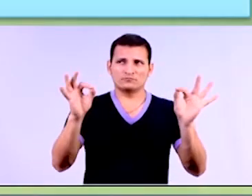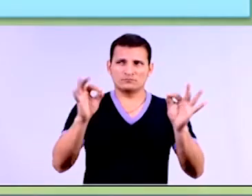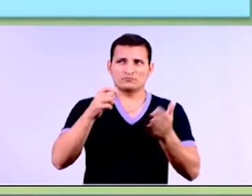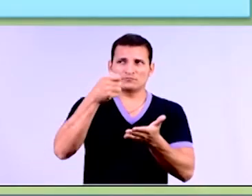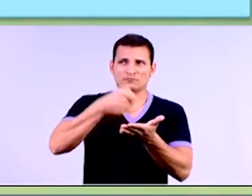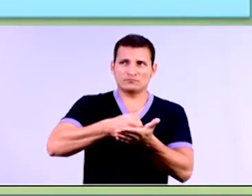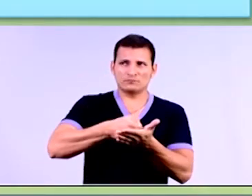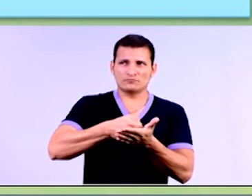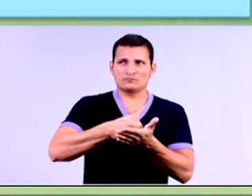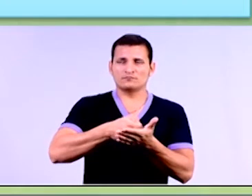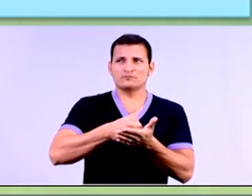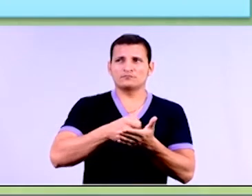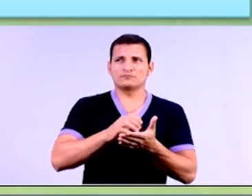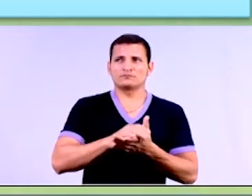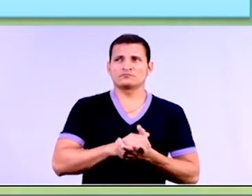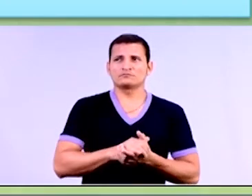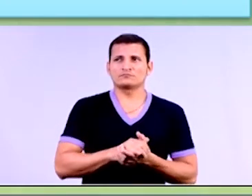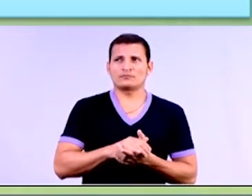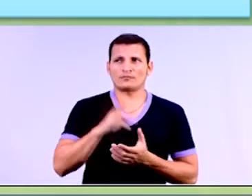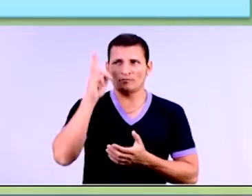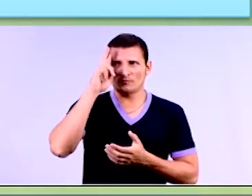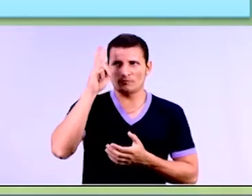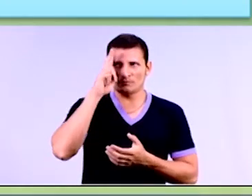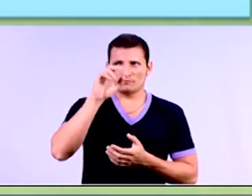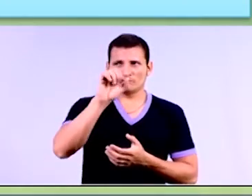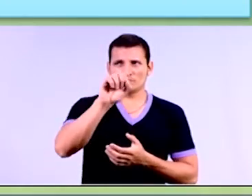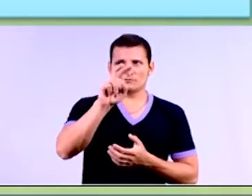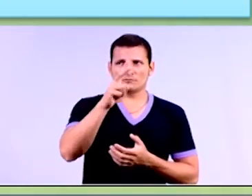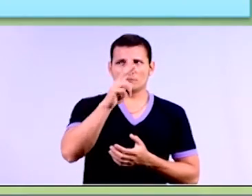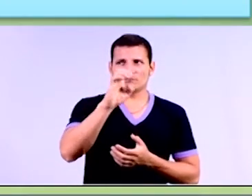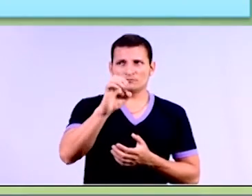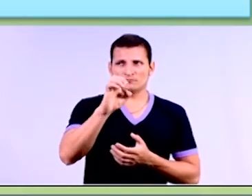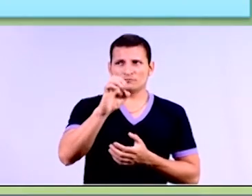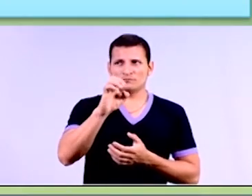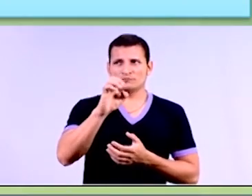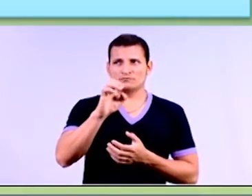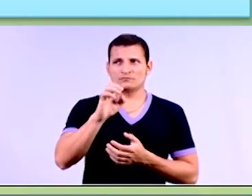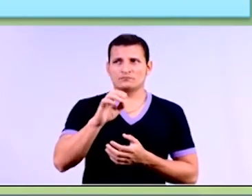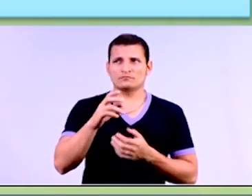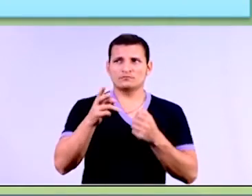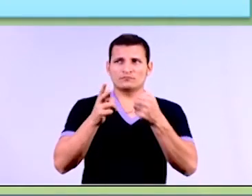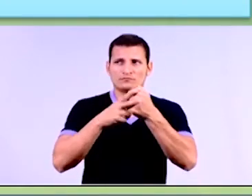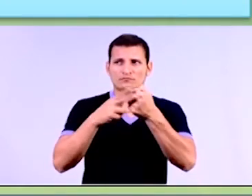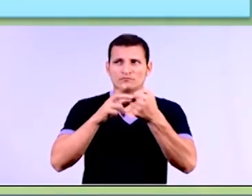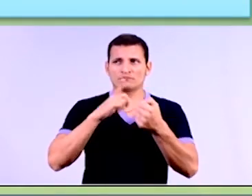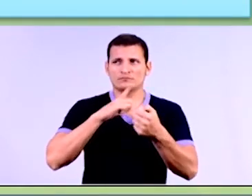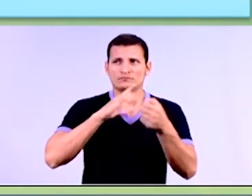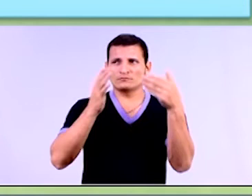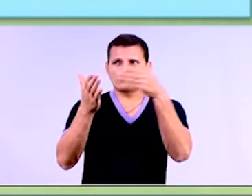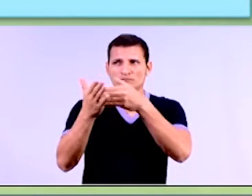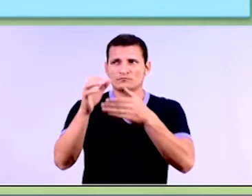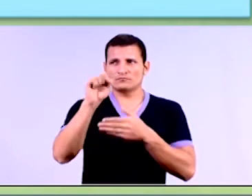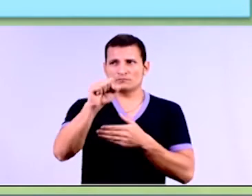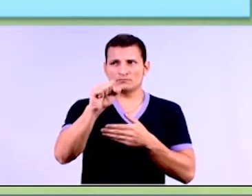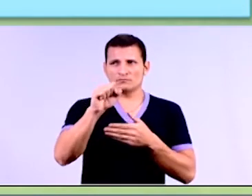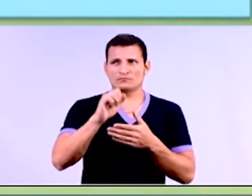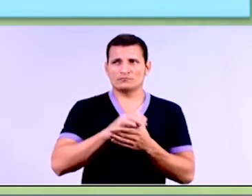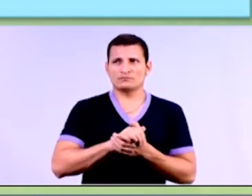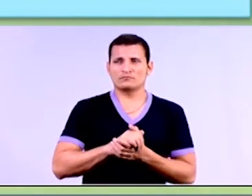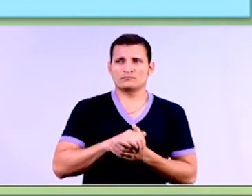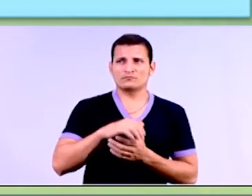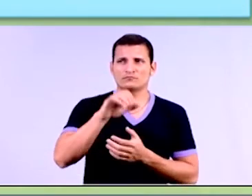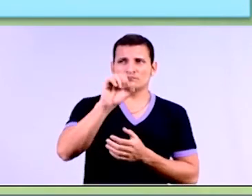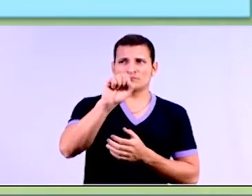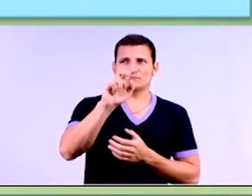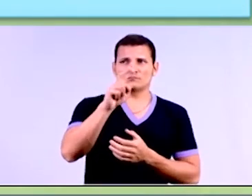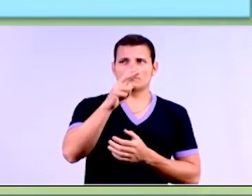she listens to music, lembrando que com she o verbo leva S. She doesn't listen to music.